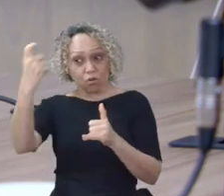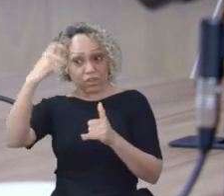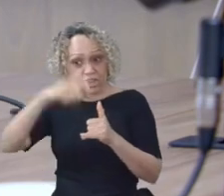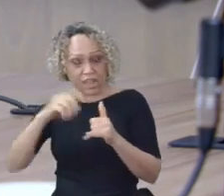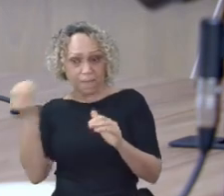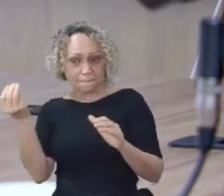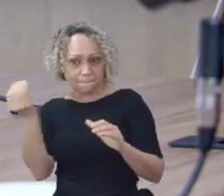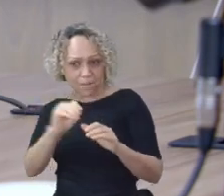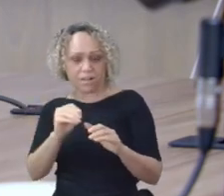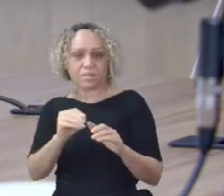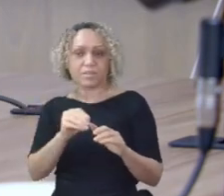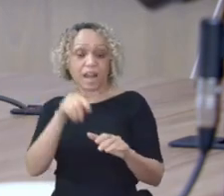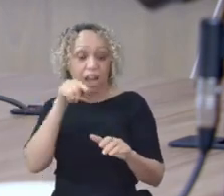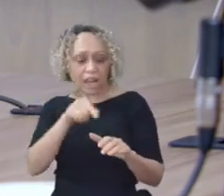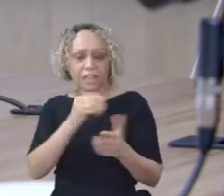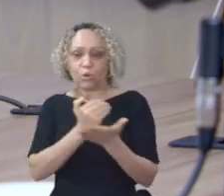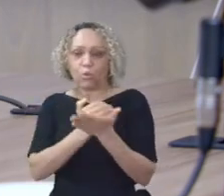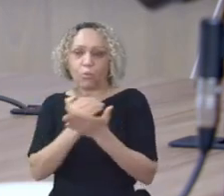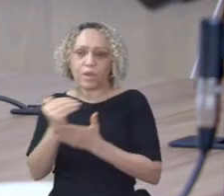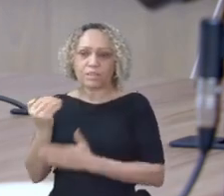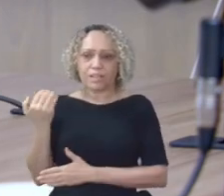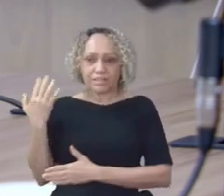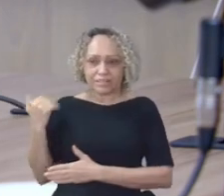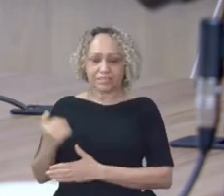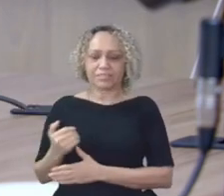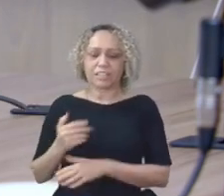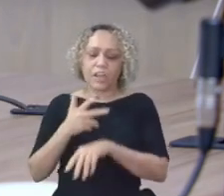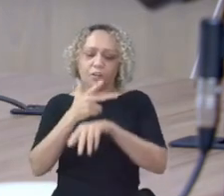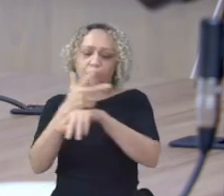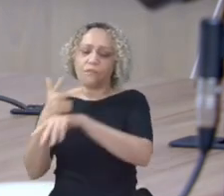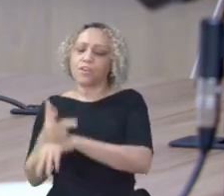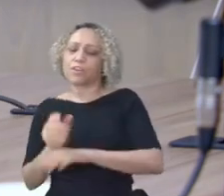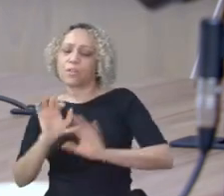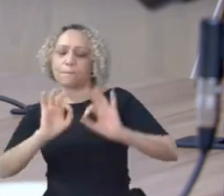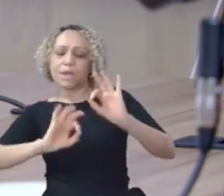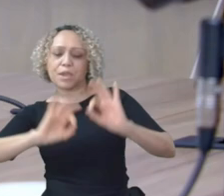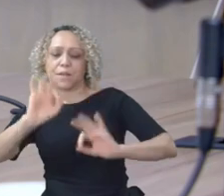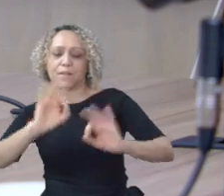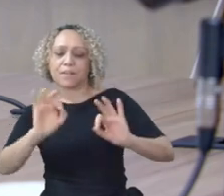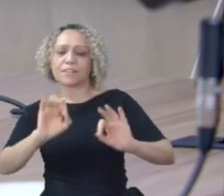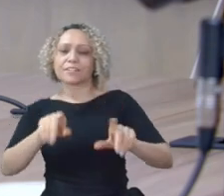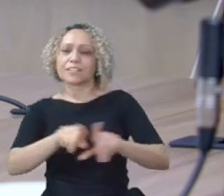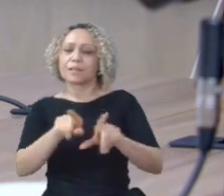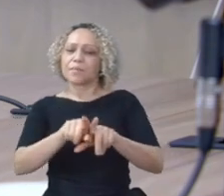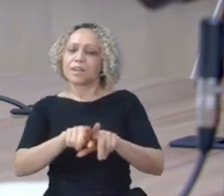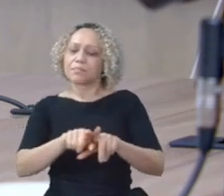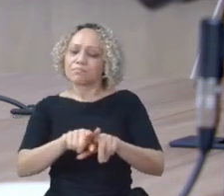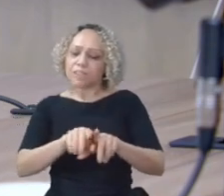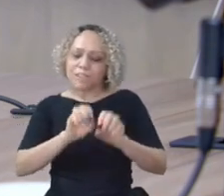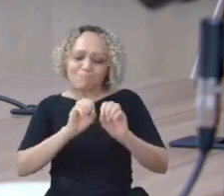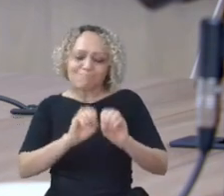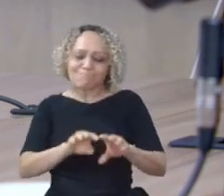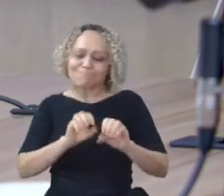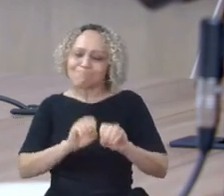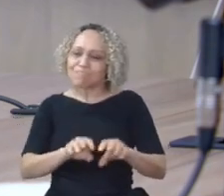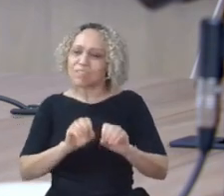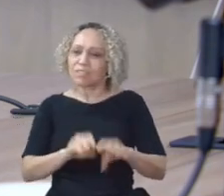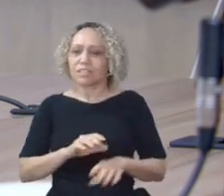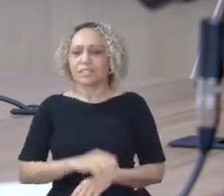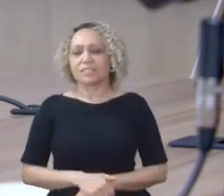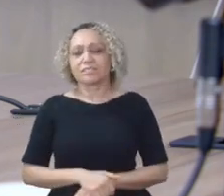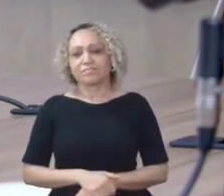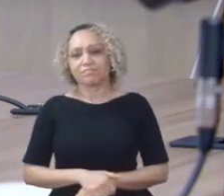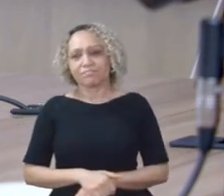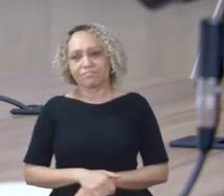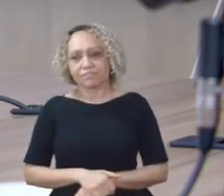a produzir vídeos pro YouTube, vídeos, né, bem elaborados e bem educativos, e trazendo também atualizações, né, porque a